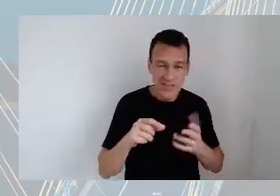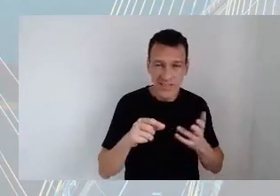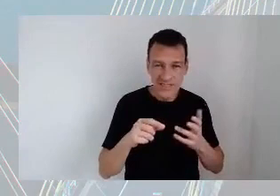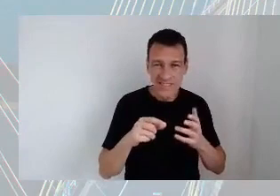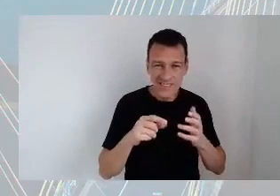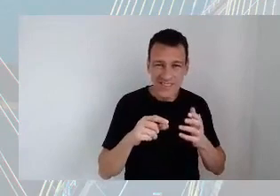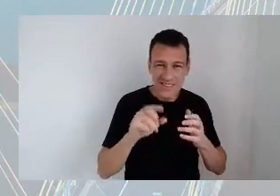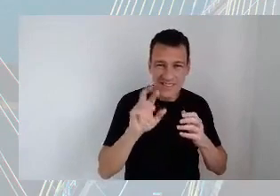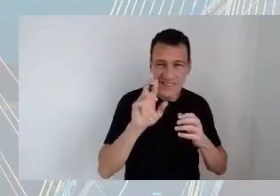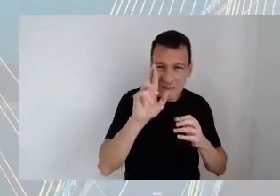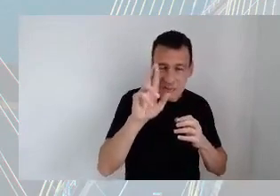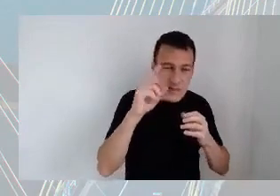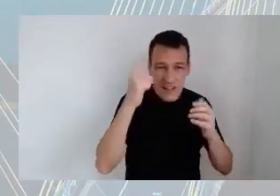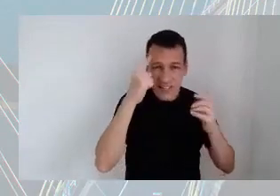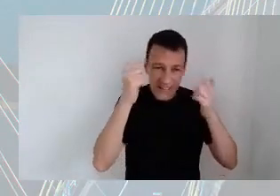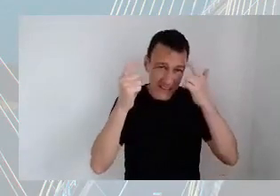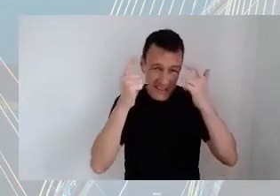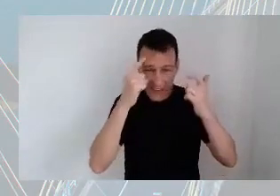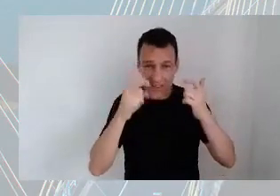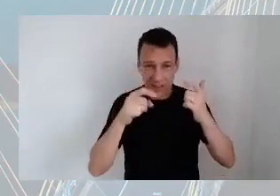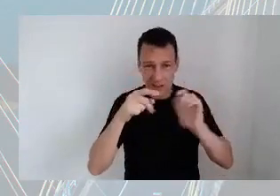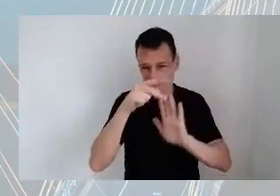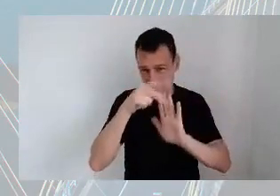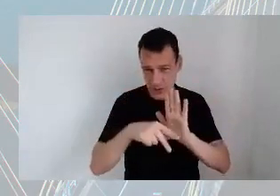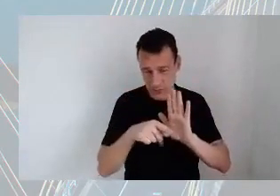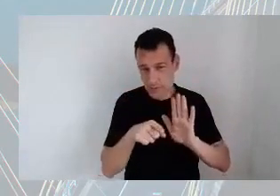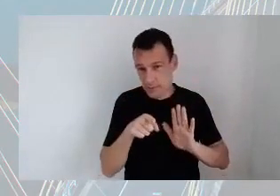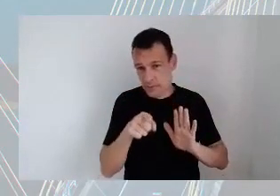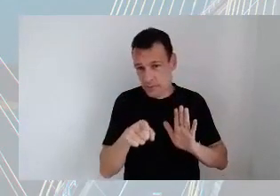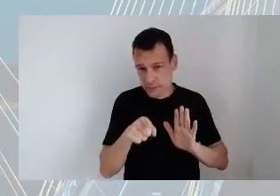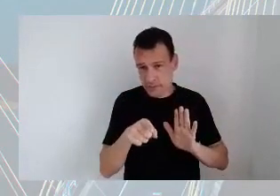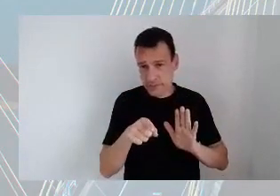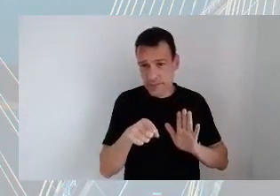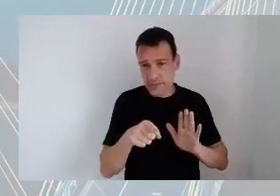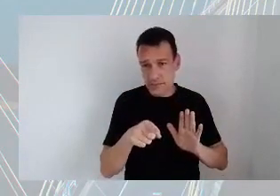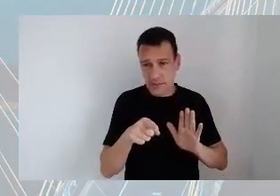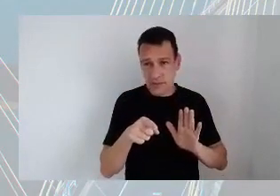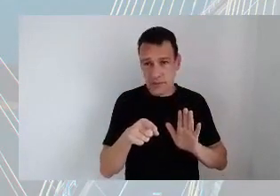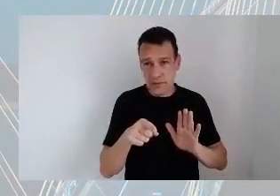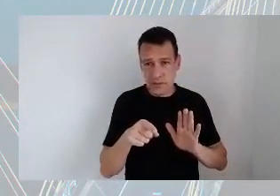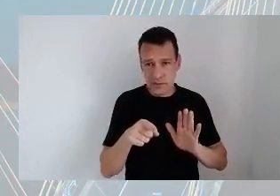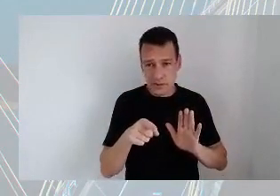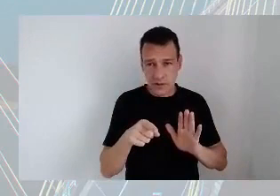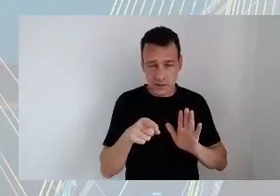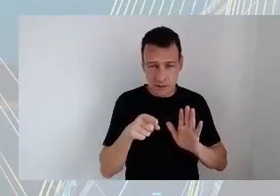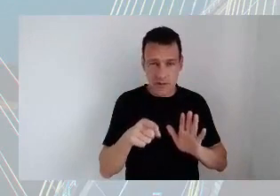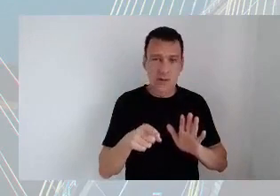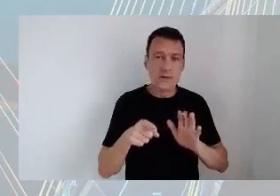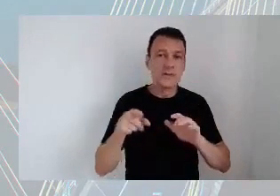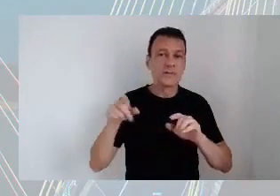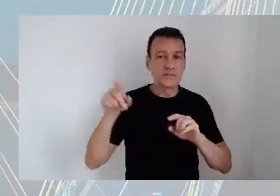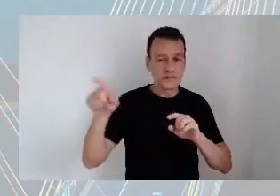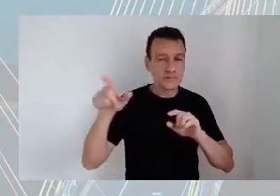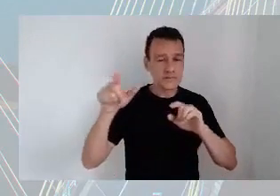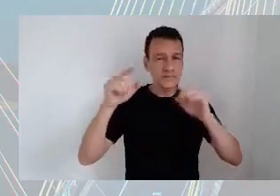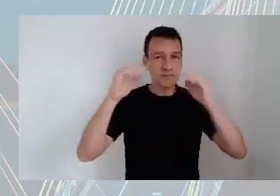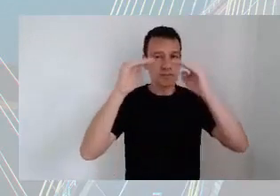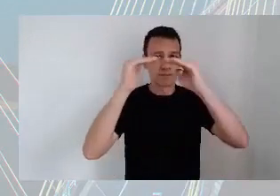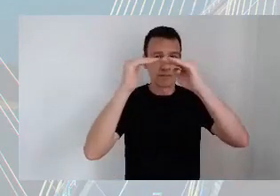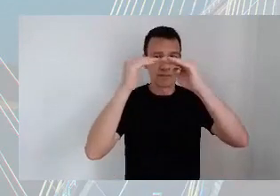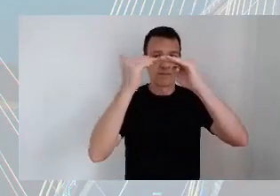caso isso veio nessa organização especificamente, que é um ponto importante, veio de cima para baixo, né, do board, esse projeto tinha força,